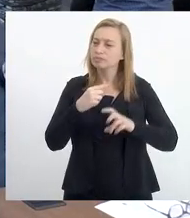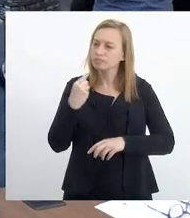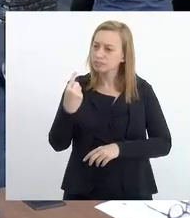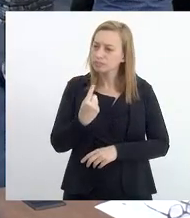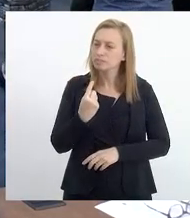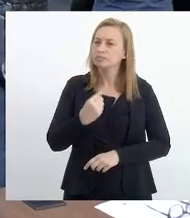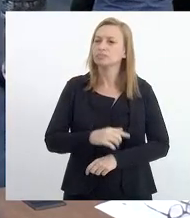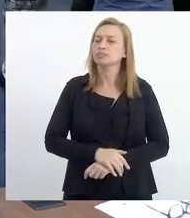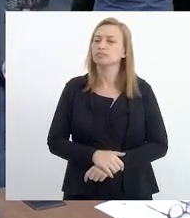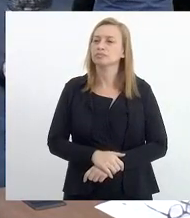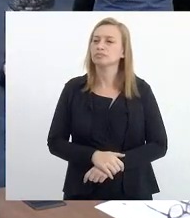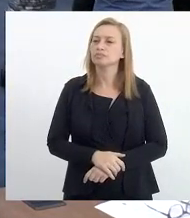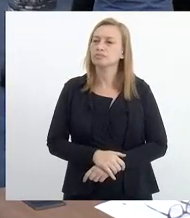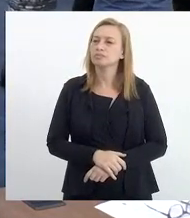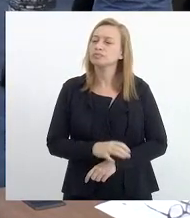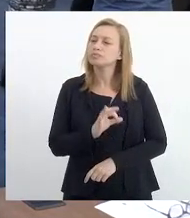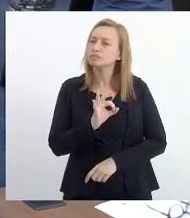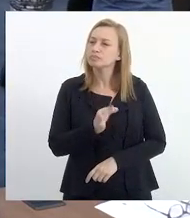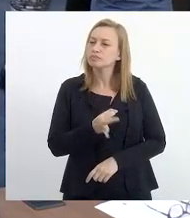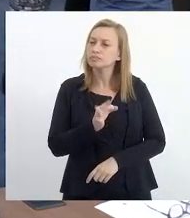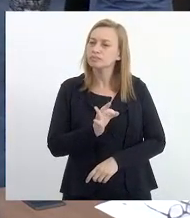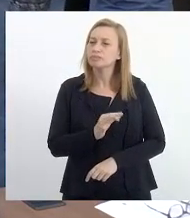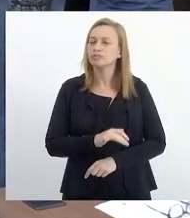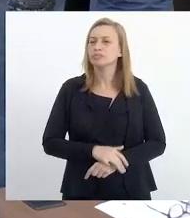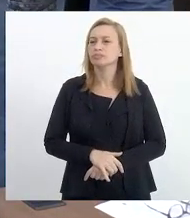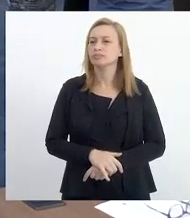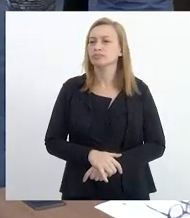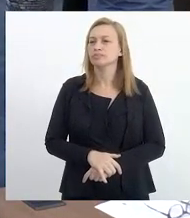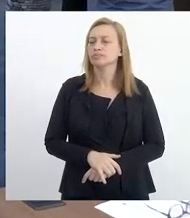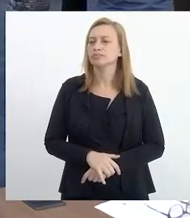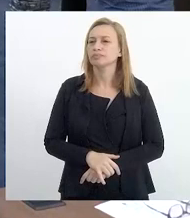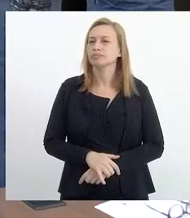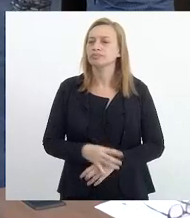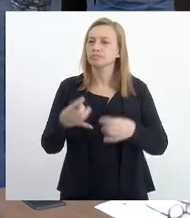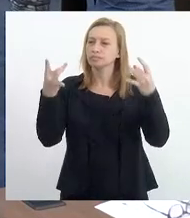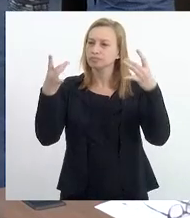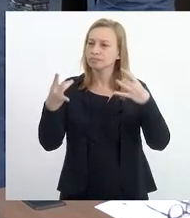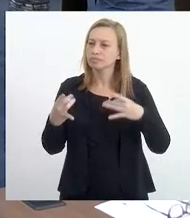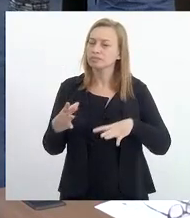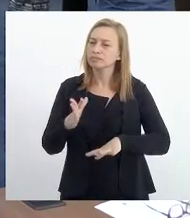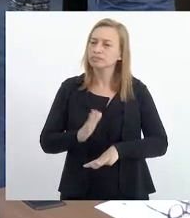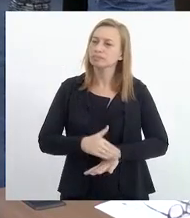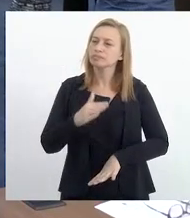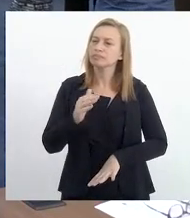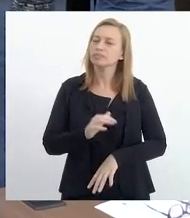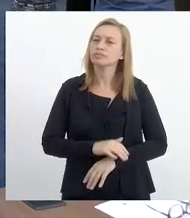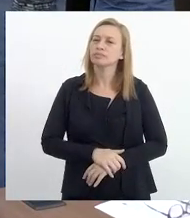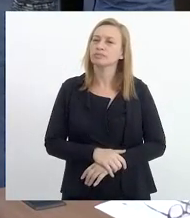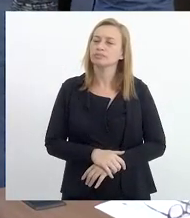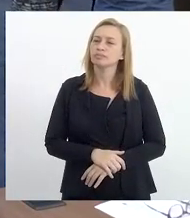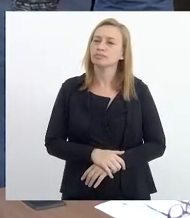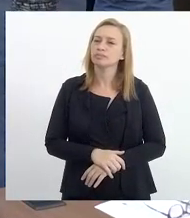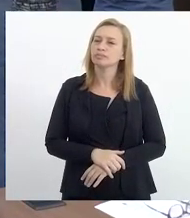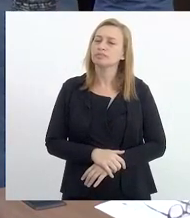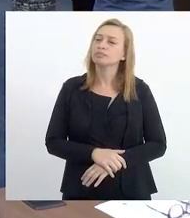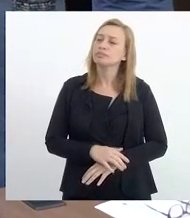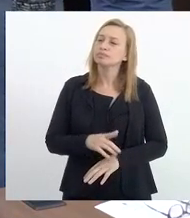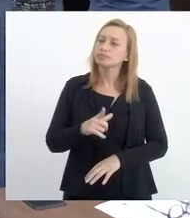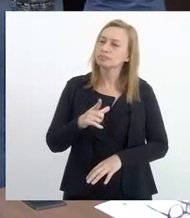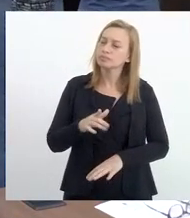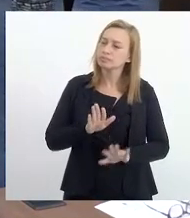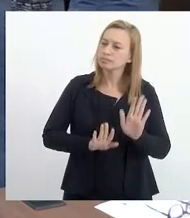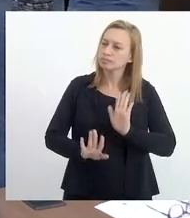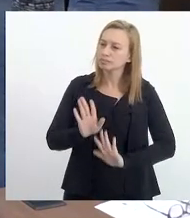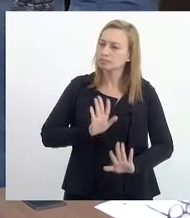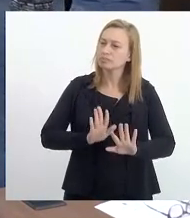nós deveriam denotar um pouco mais de cuidado